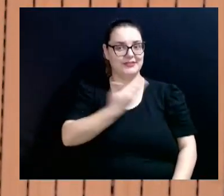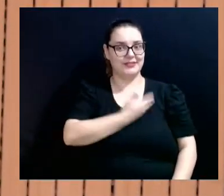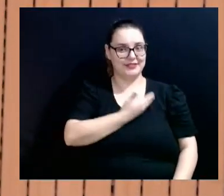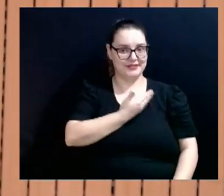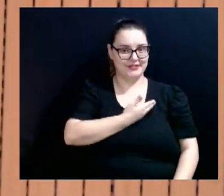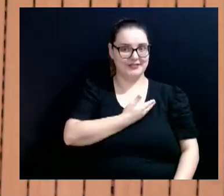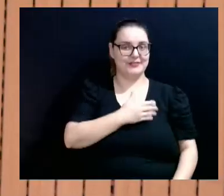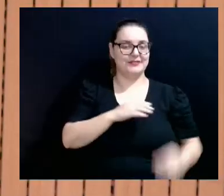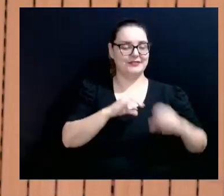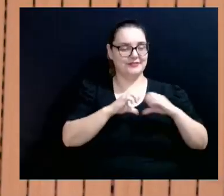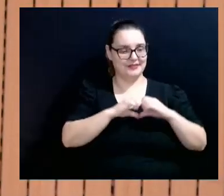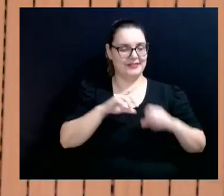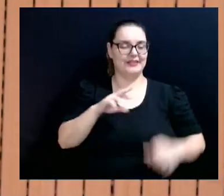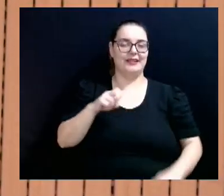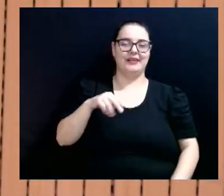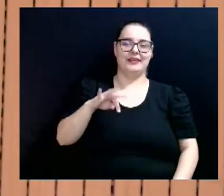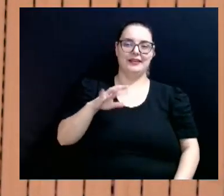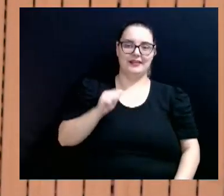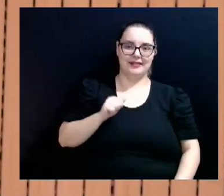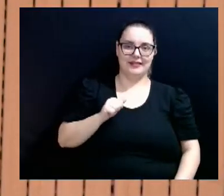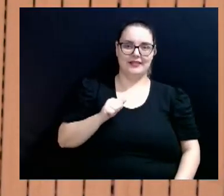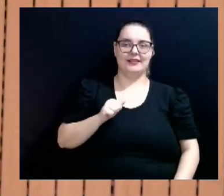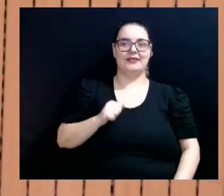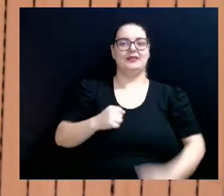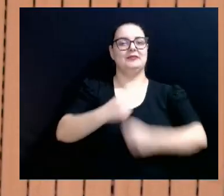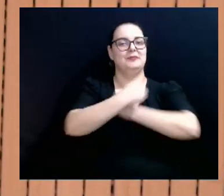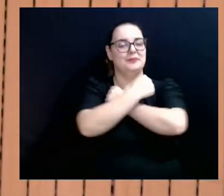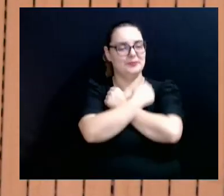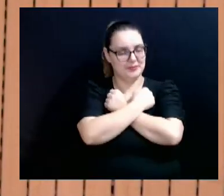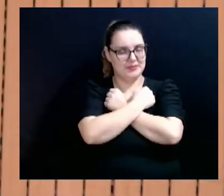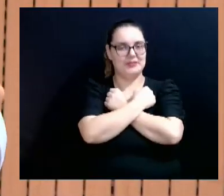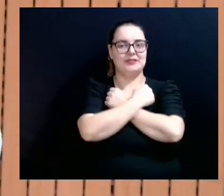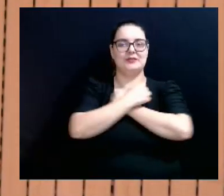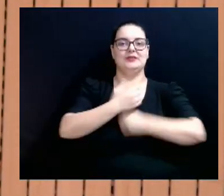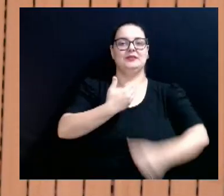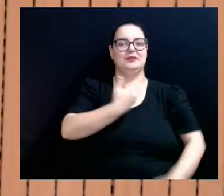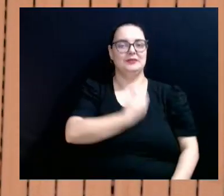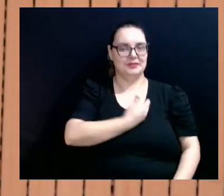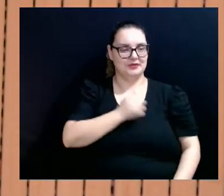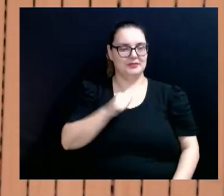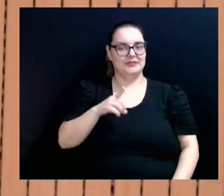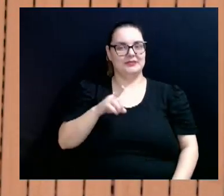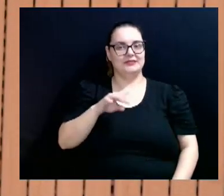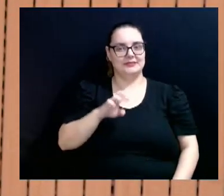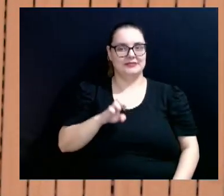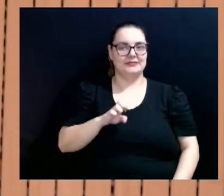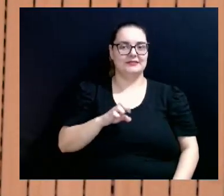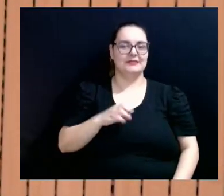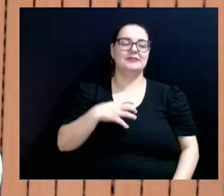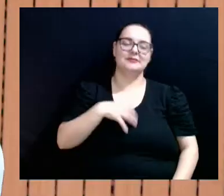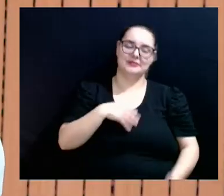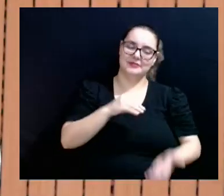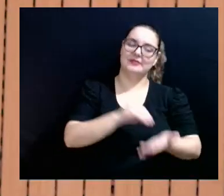Renata Sassi, mande um abraço para o querido amigo André também, fala que ele faz falta, viu?